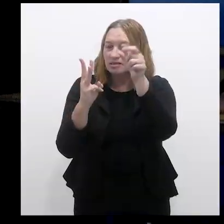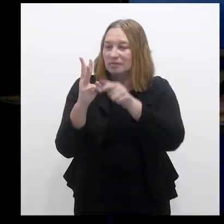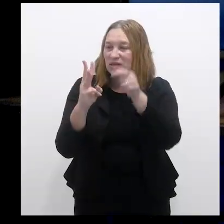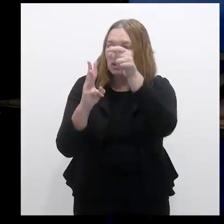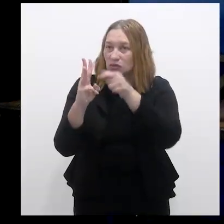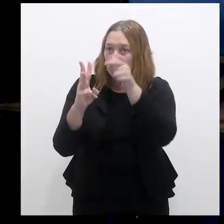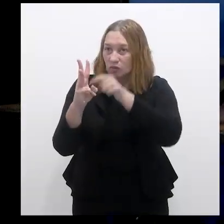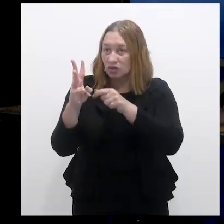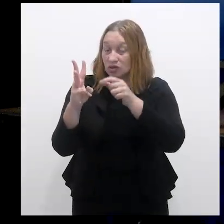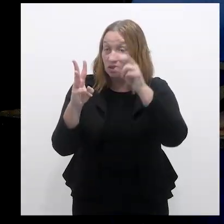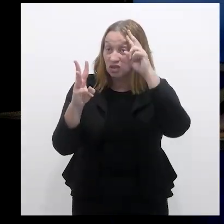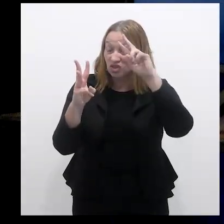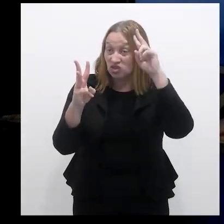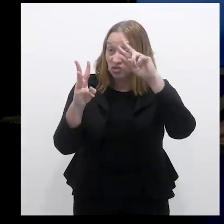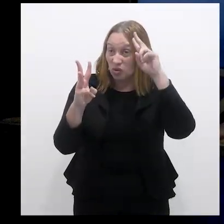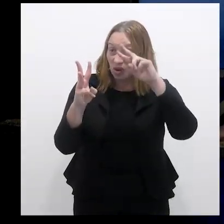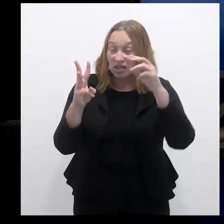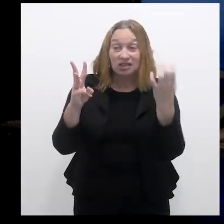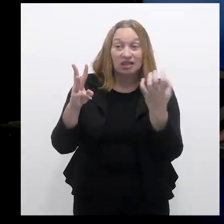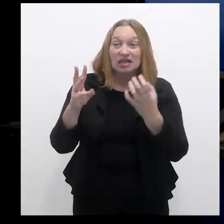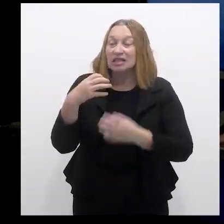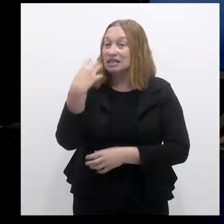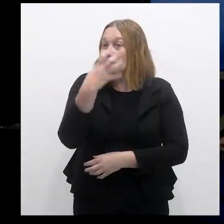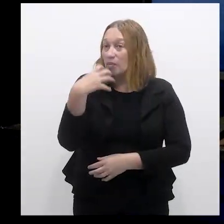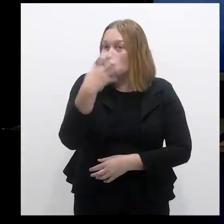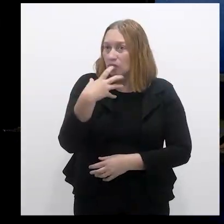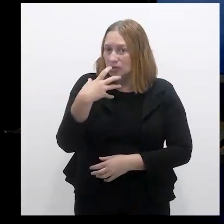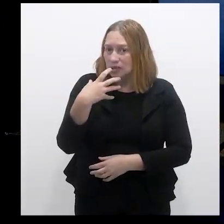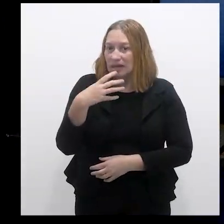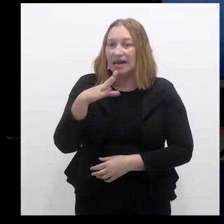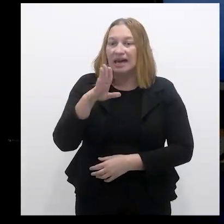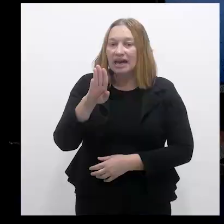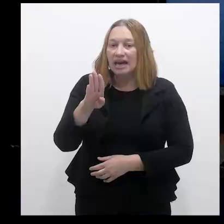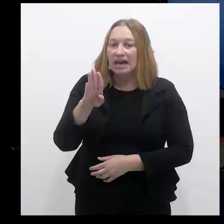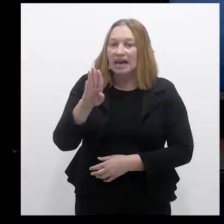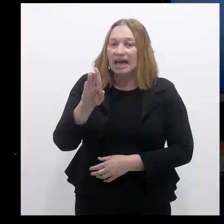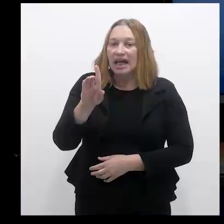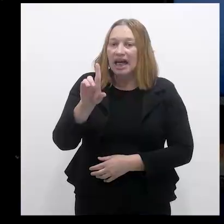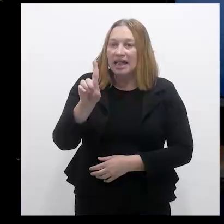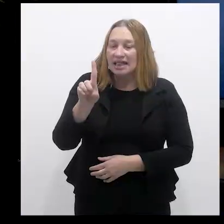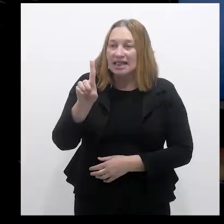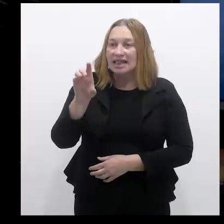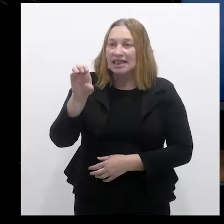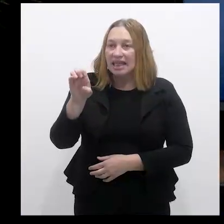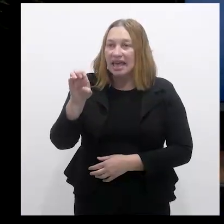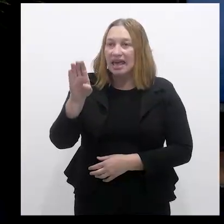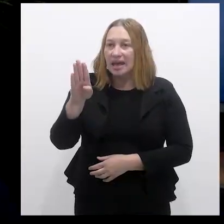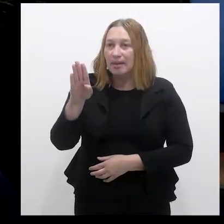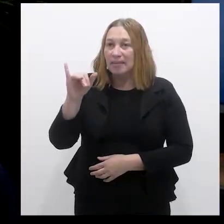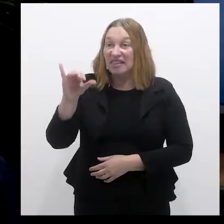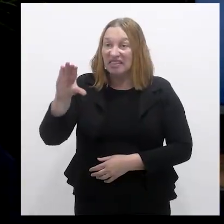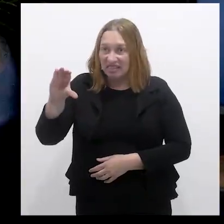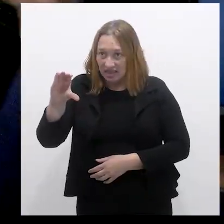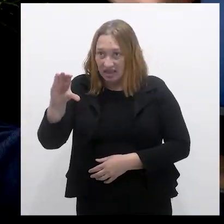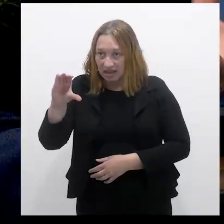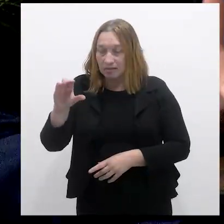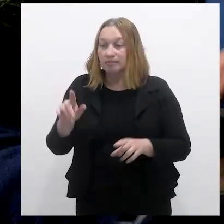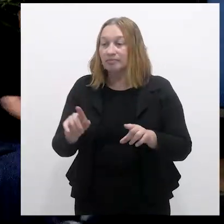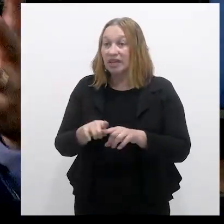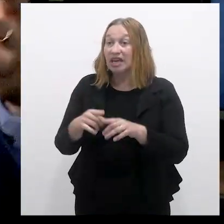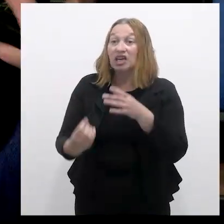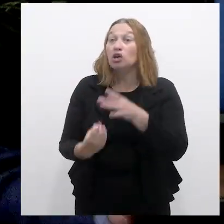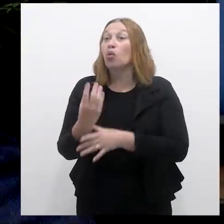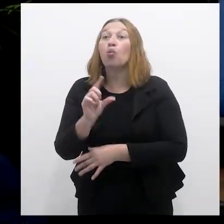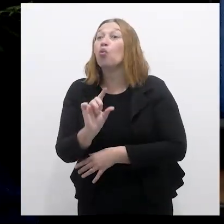que revolucionaram a história da música. Né? Um deles é Debussy, que revolucionou os timbres